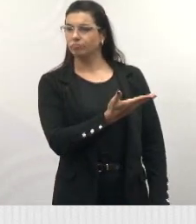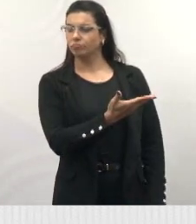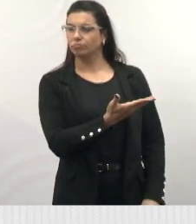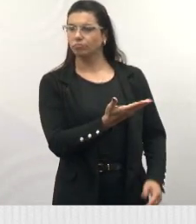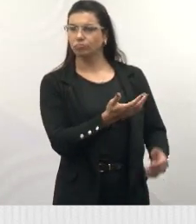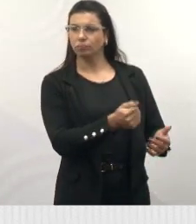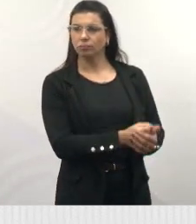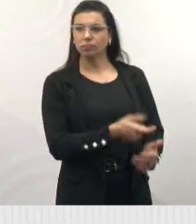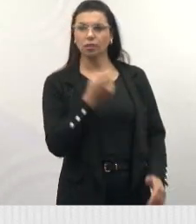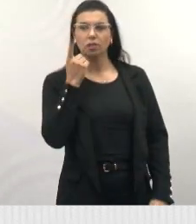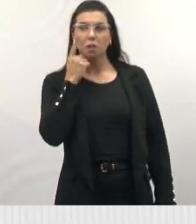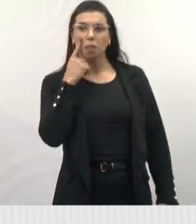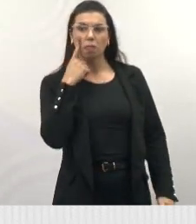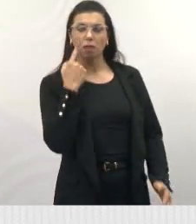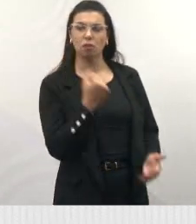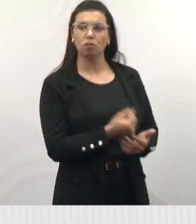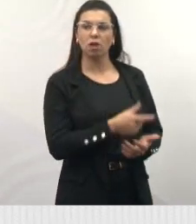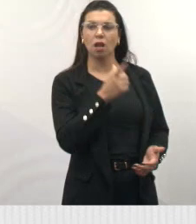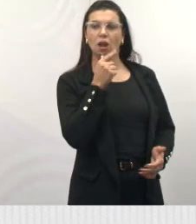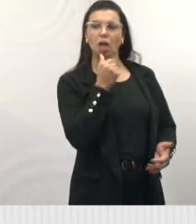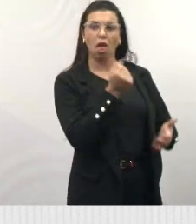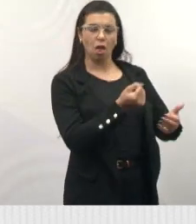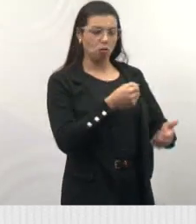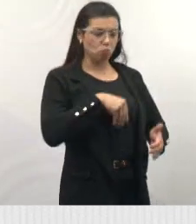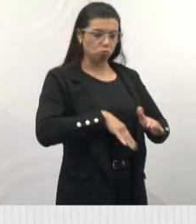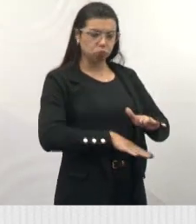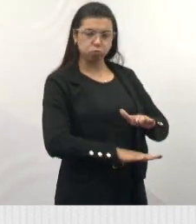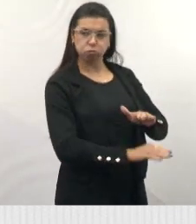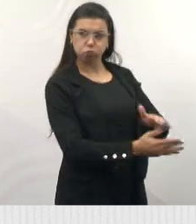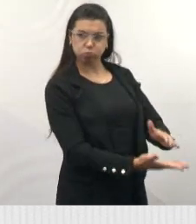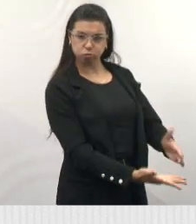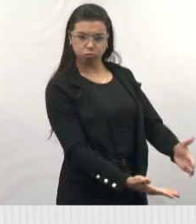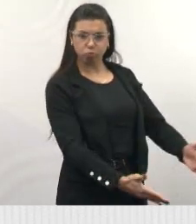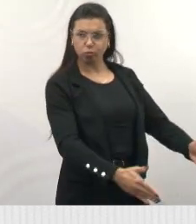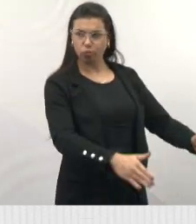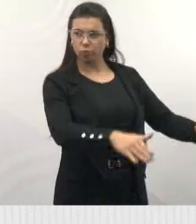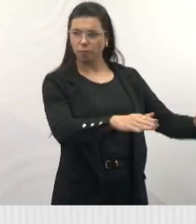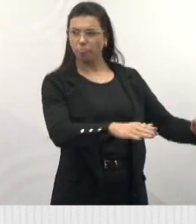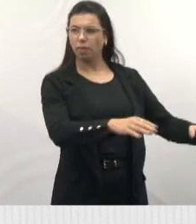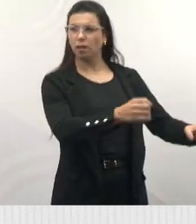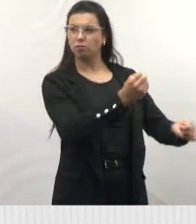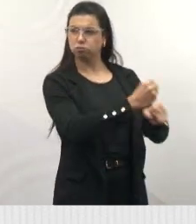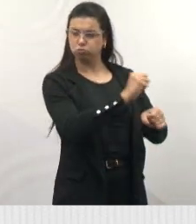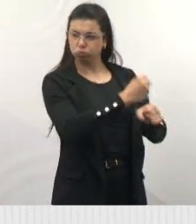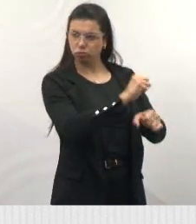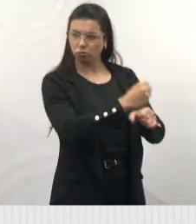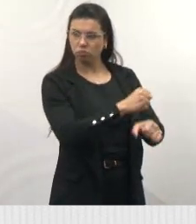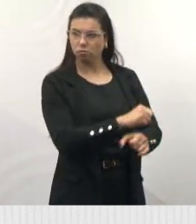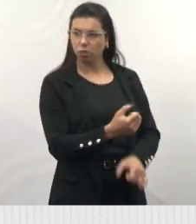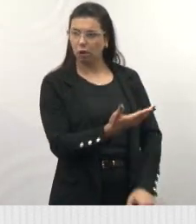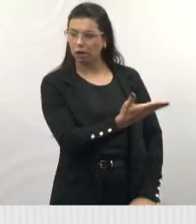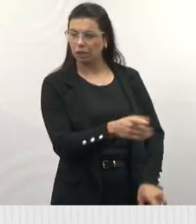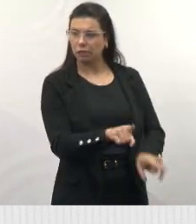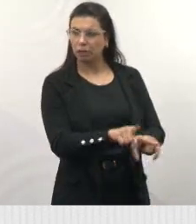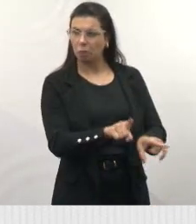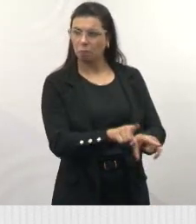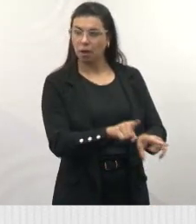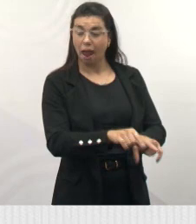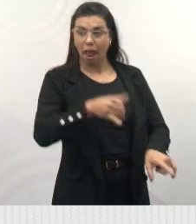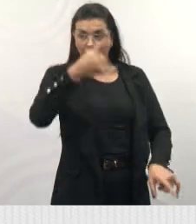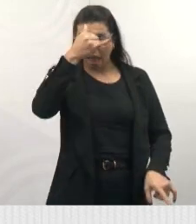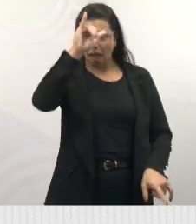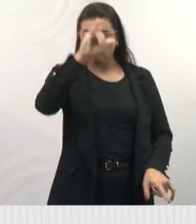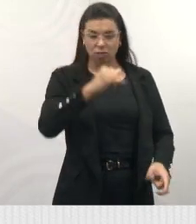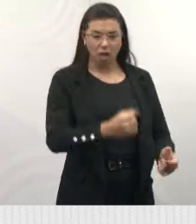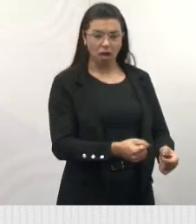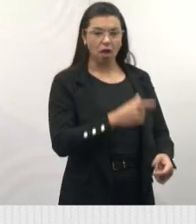Jardim São Luís. Então, também será feita essa obra para que evite aquelas enchentes lá no